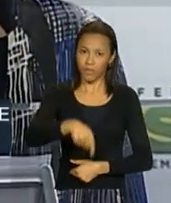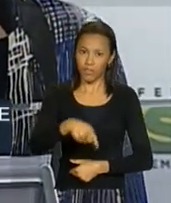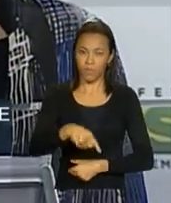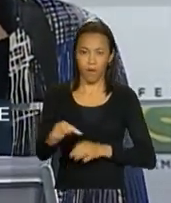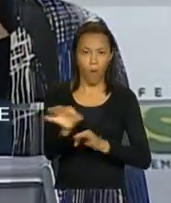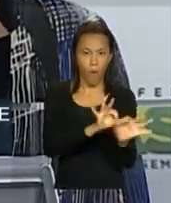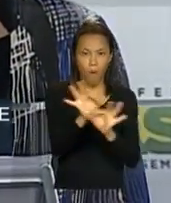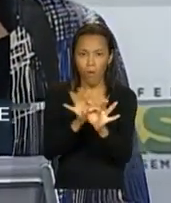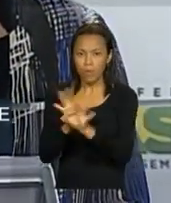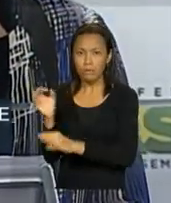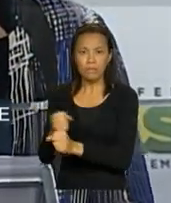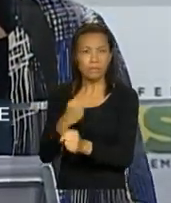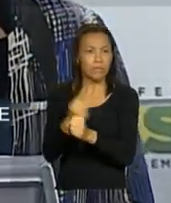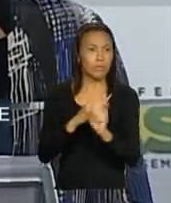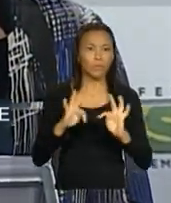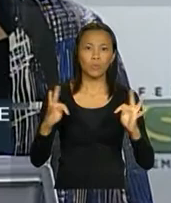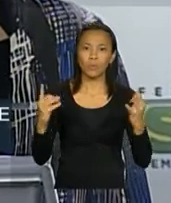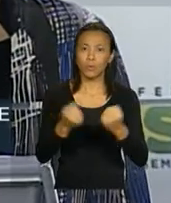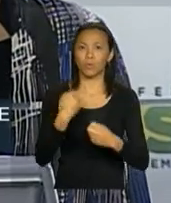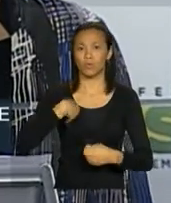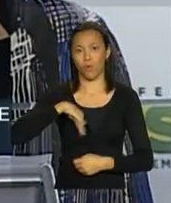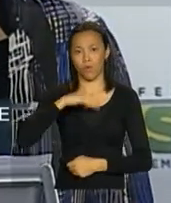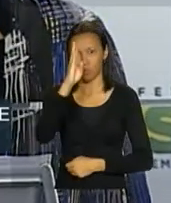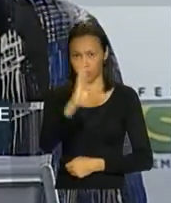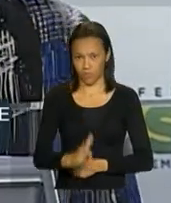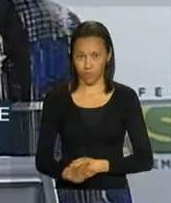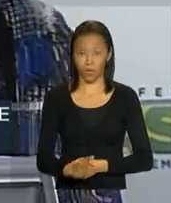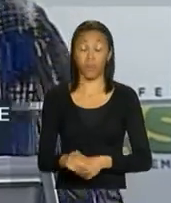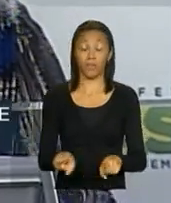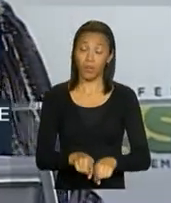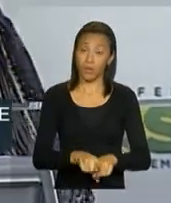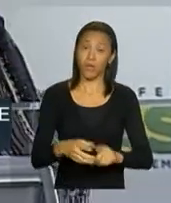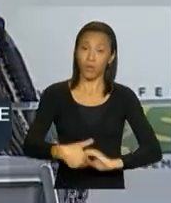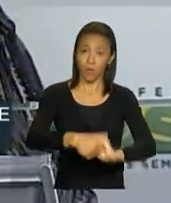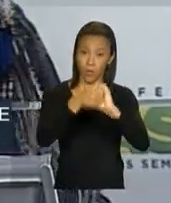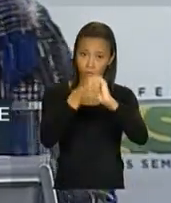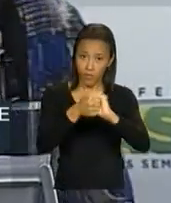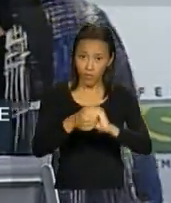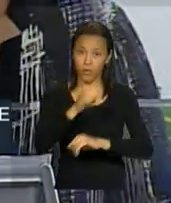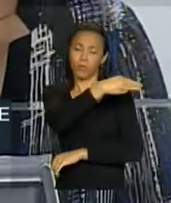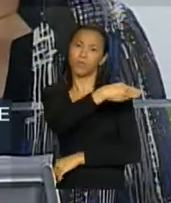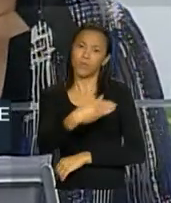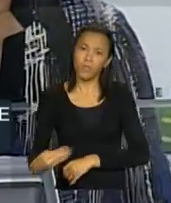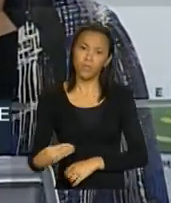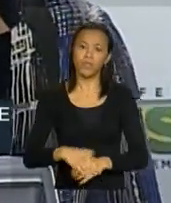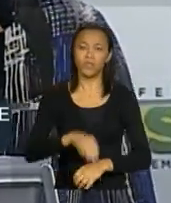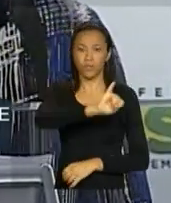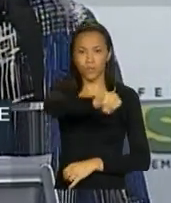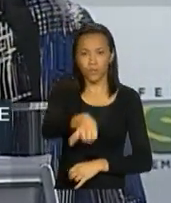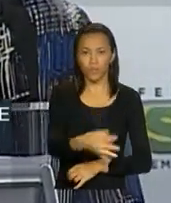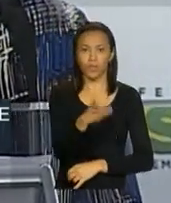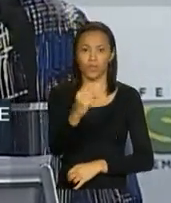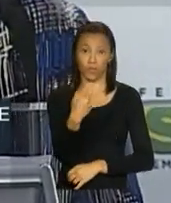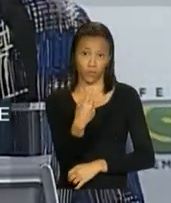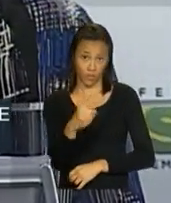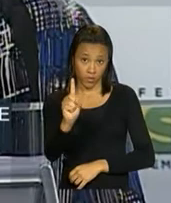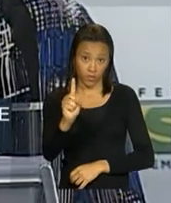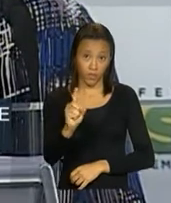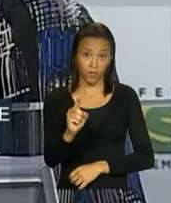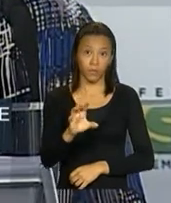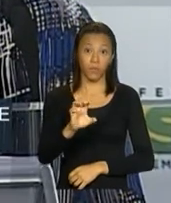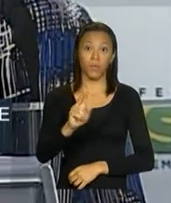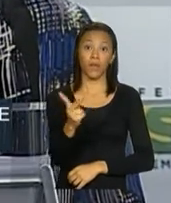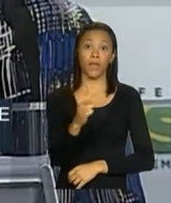infraestrutura de todo o nosso país cumprimentar o ministro José elito Carvalho